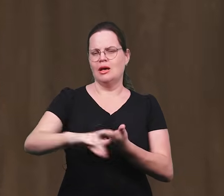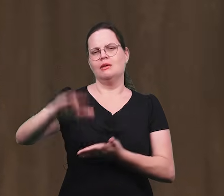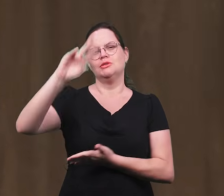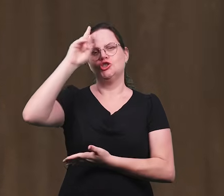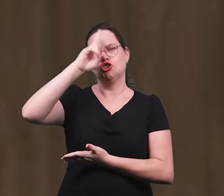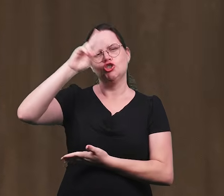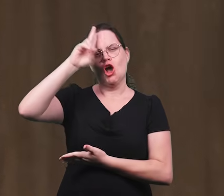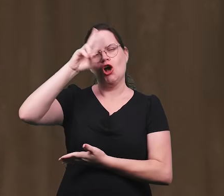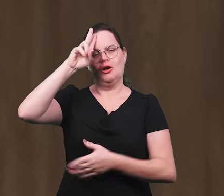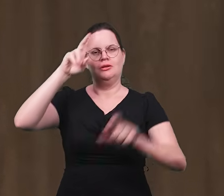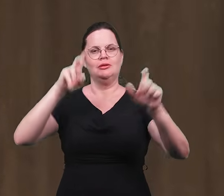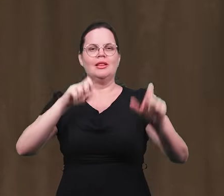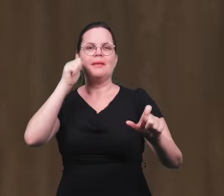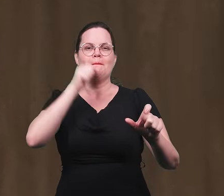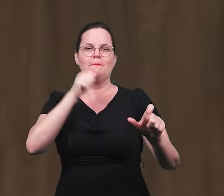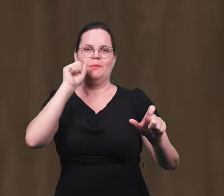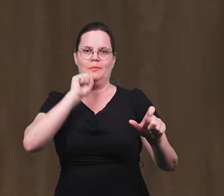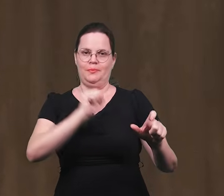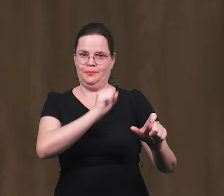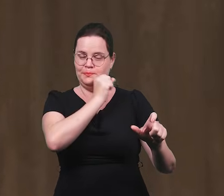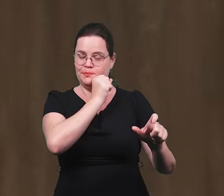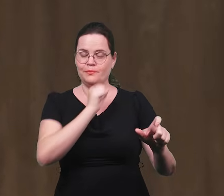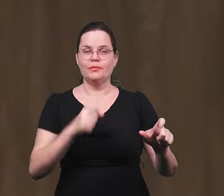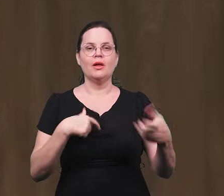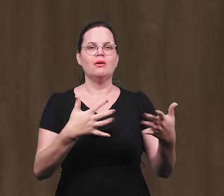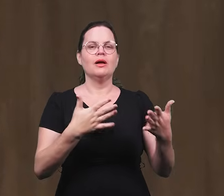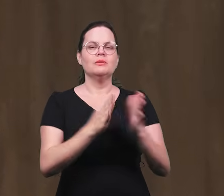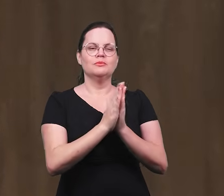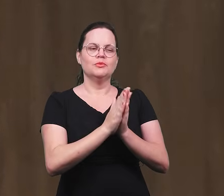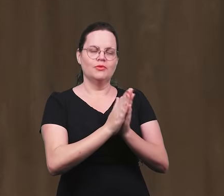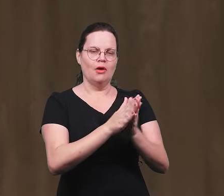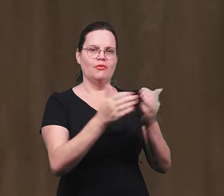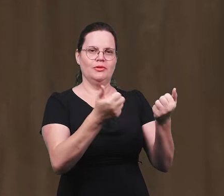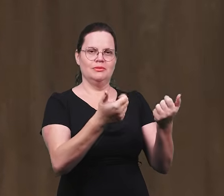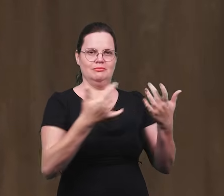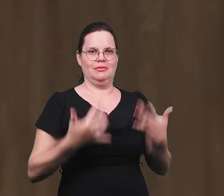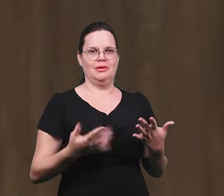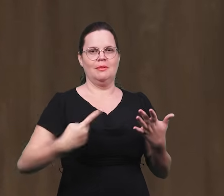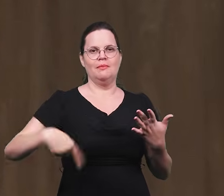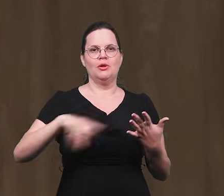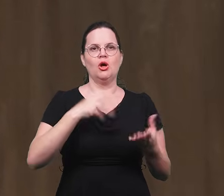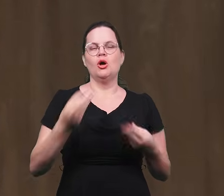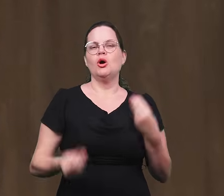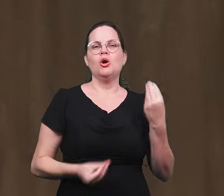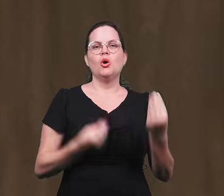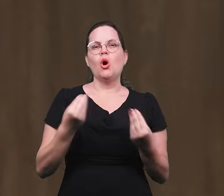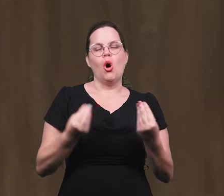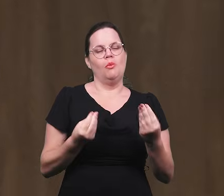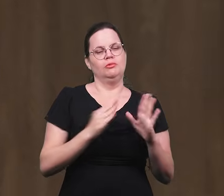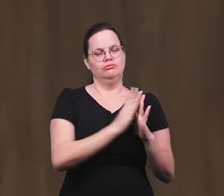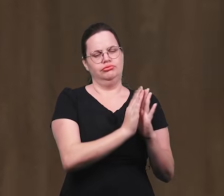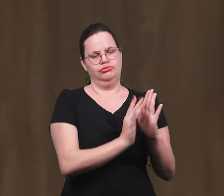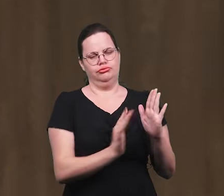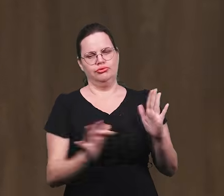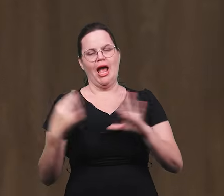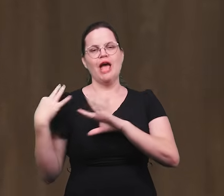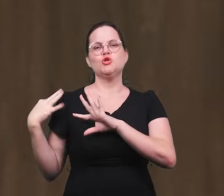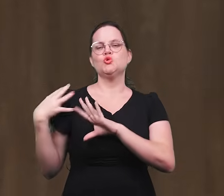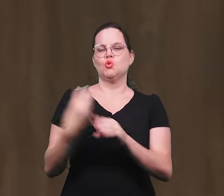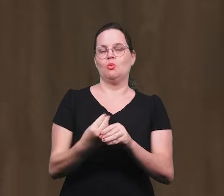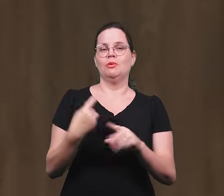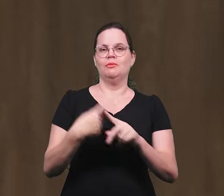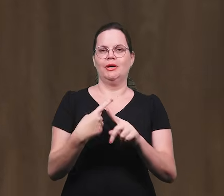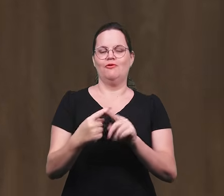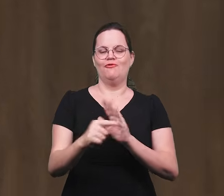a falar sobre essa história e a gente queria que você falasse um pouquinho pra gente, né? Como que se deu até aqui, nós tínhamos falado até